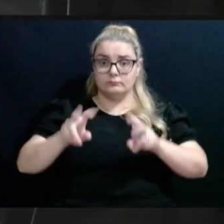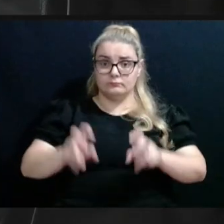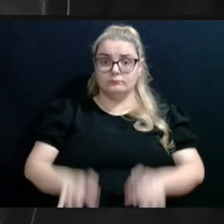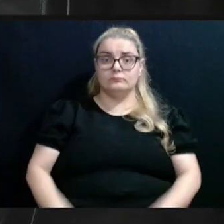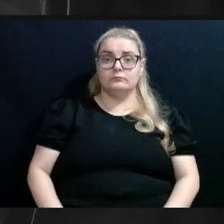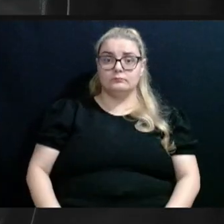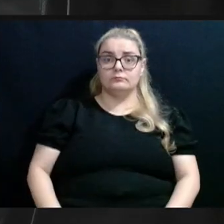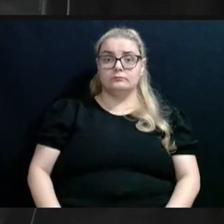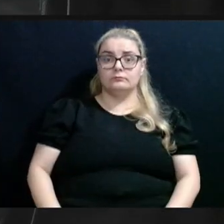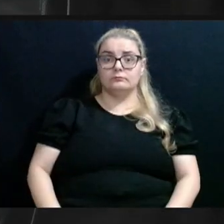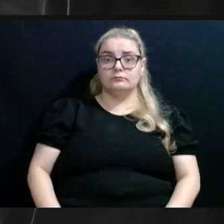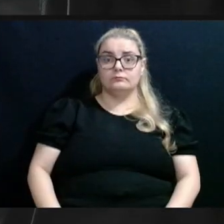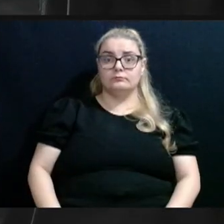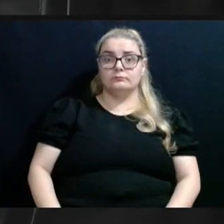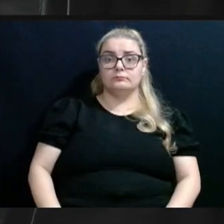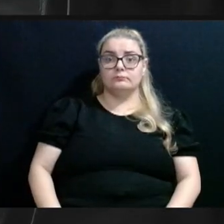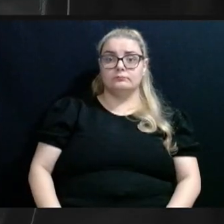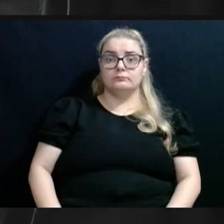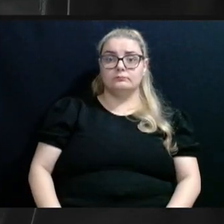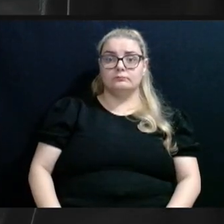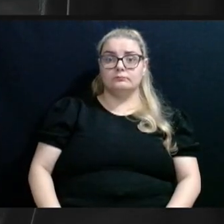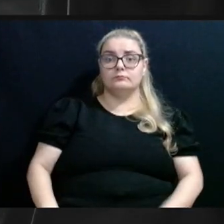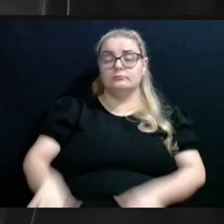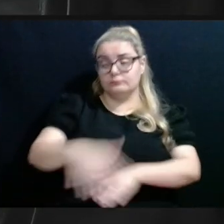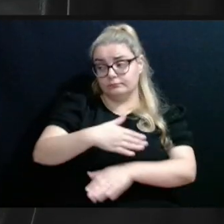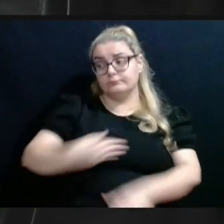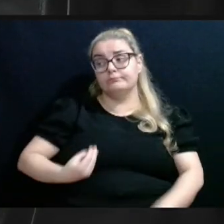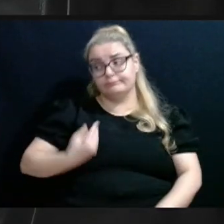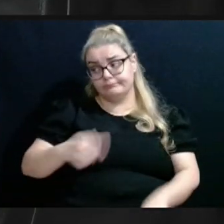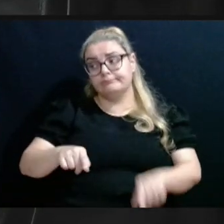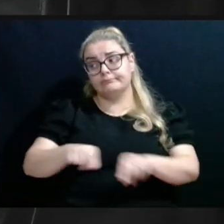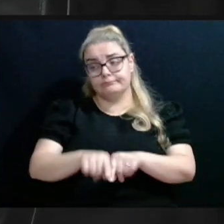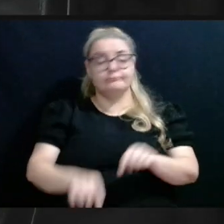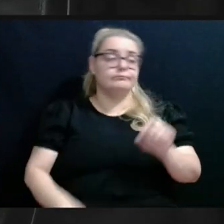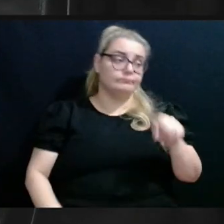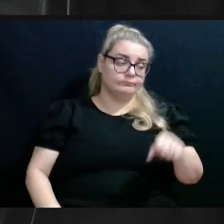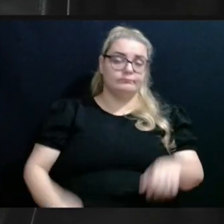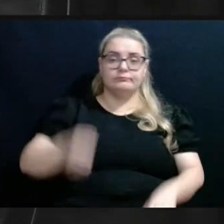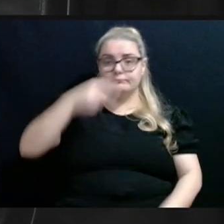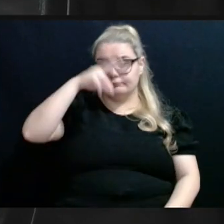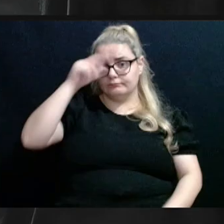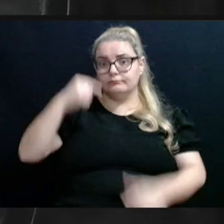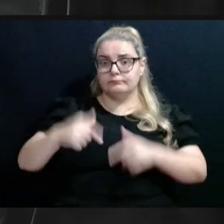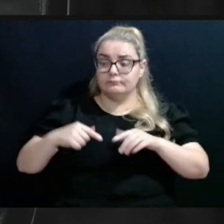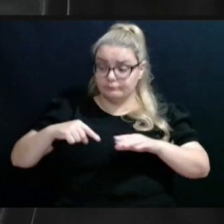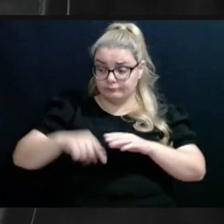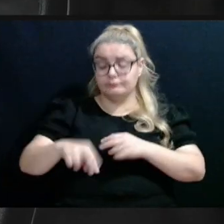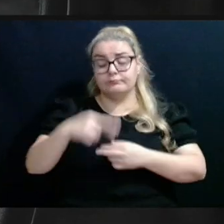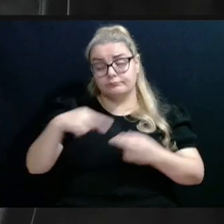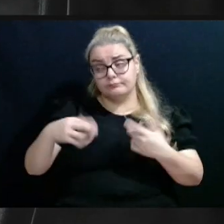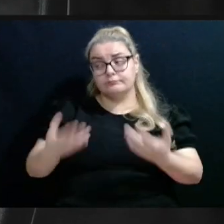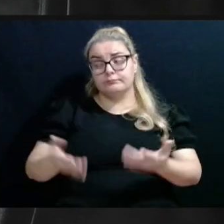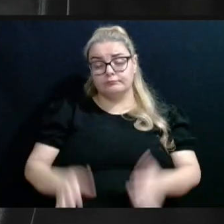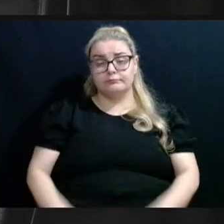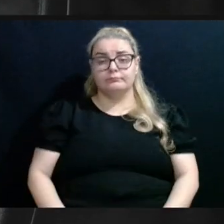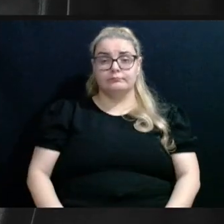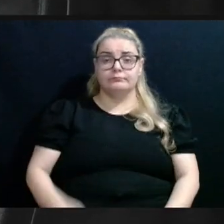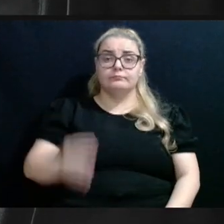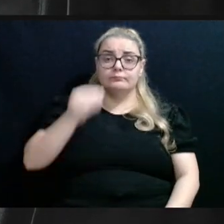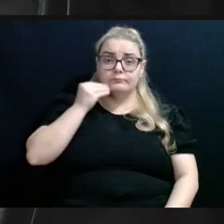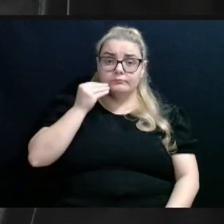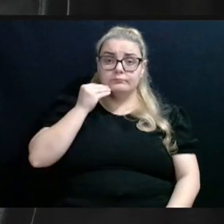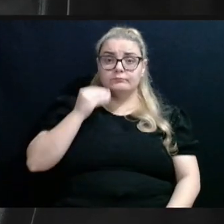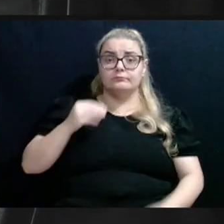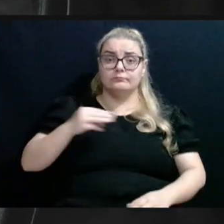moradores de rua também, né? Tá. O Dário tem feito um trabalho intenso sobre isso, tentando convencer o Ministério Público e